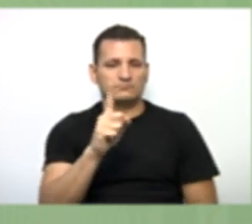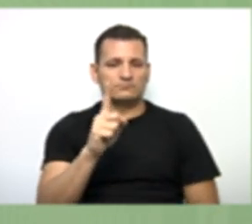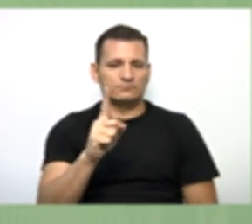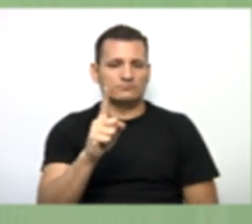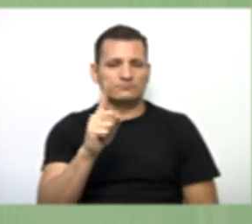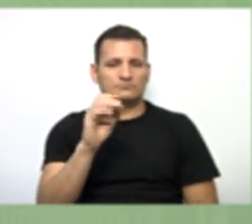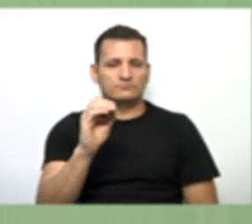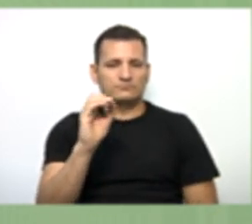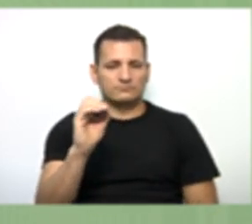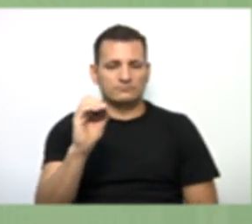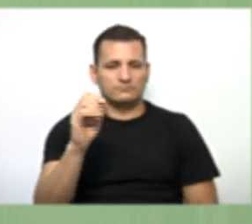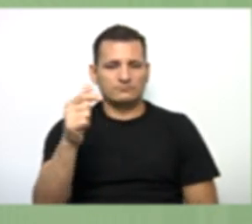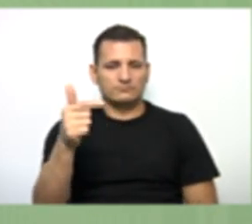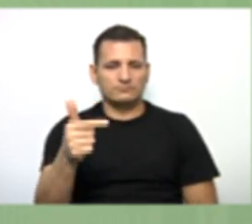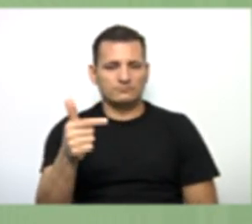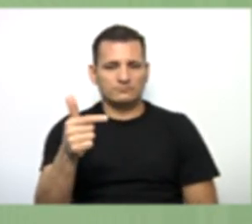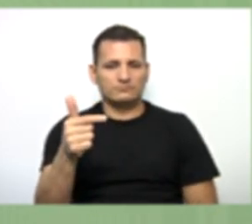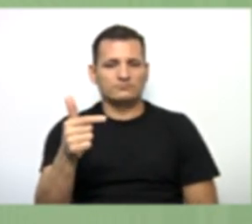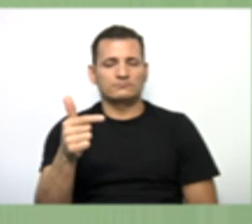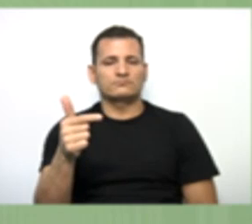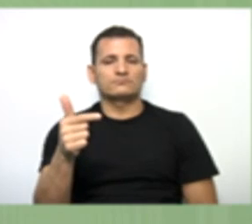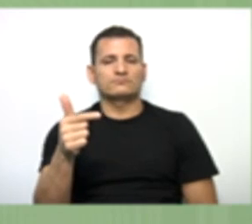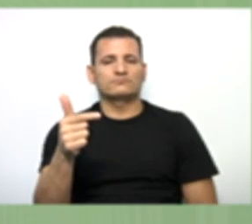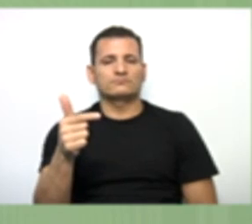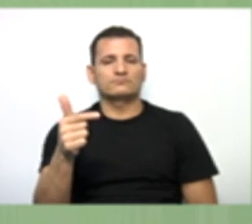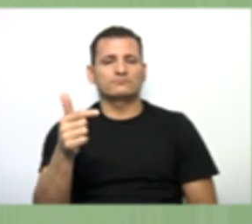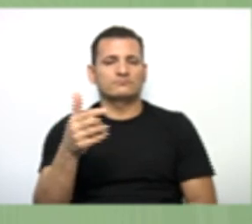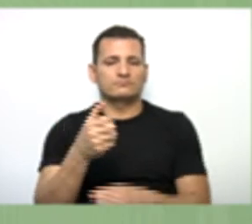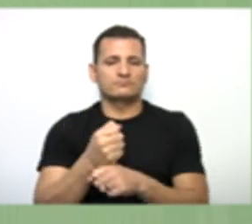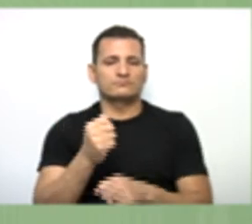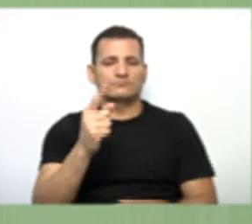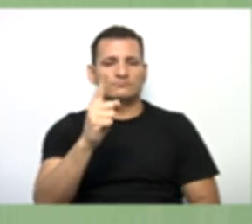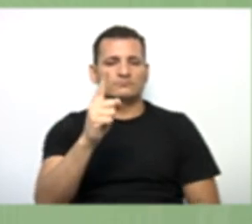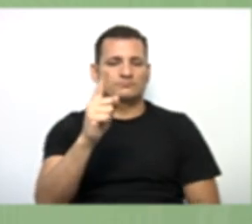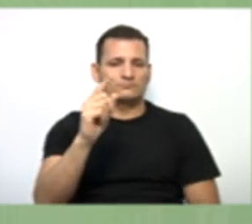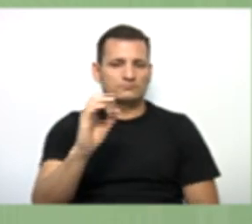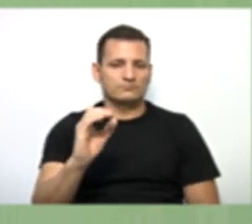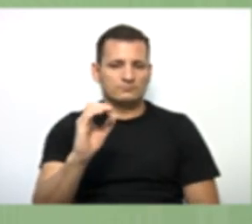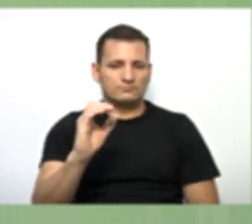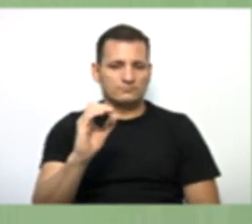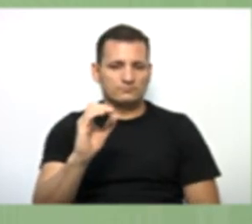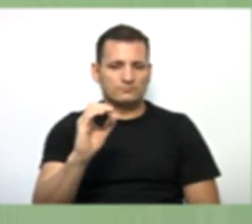11100 na base 2, que é igual a 1C na base